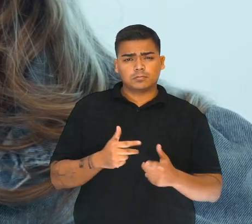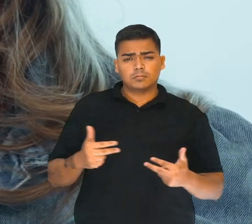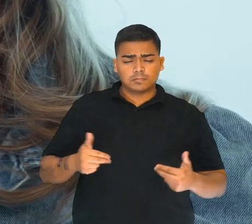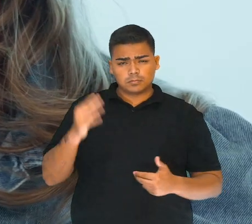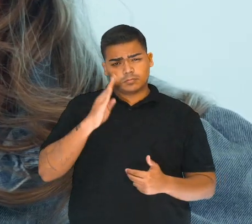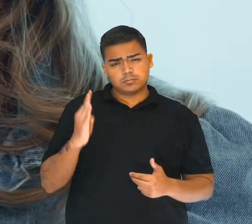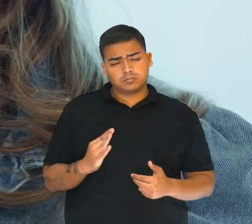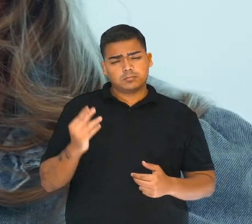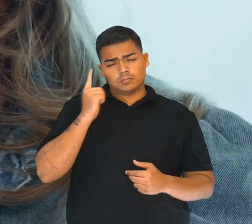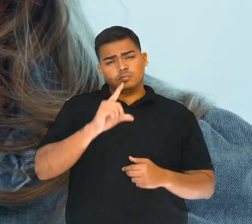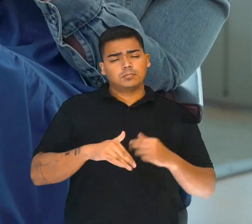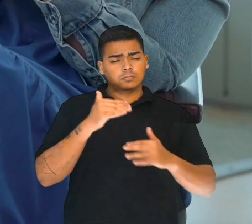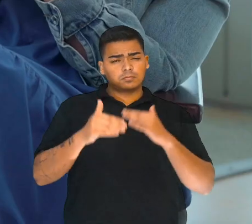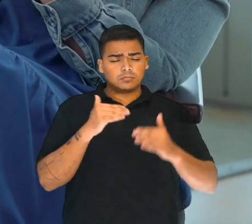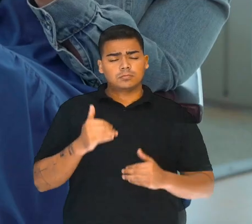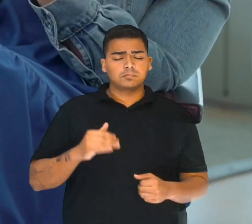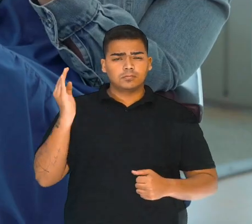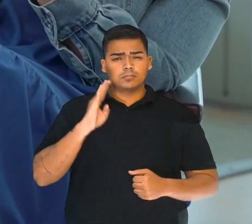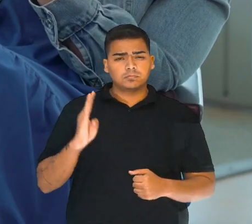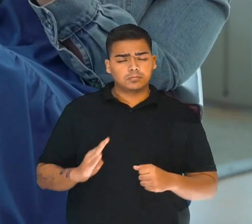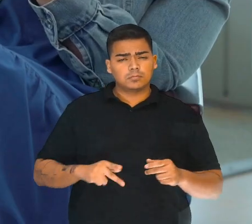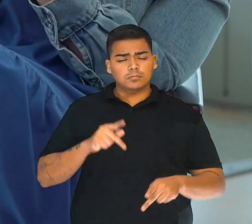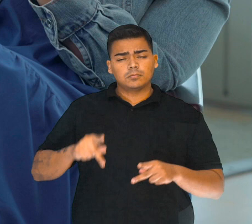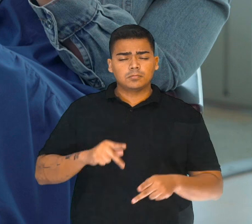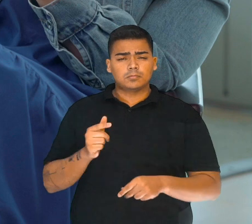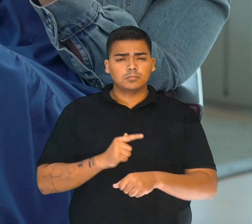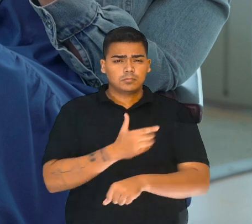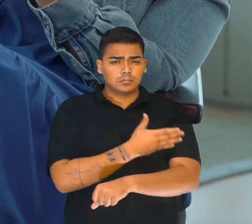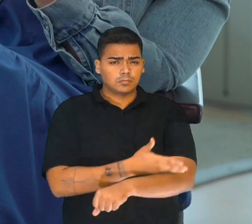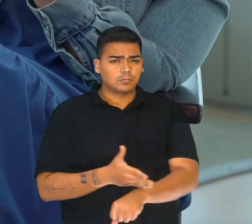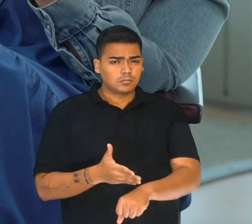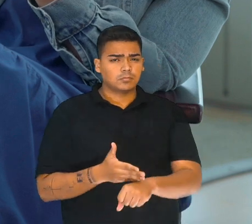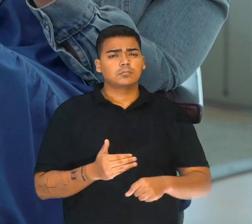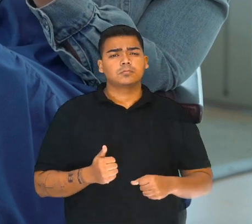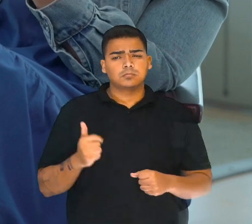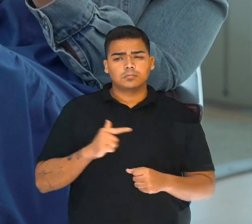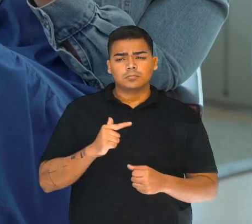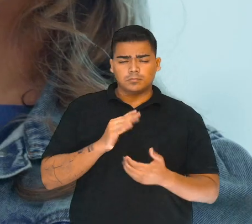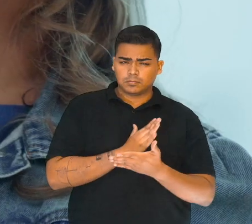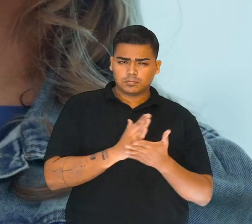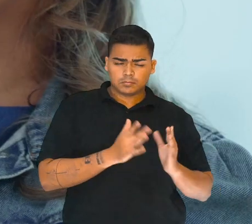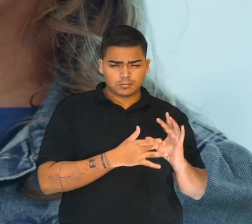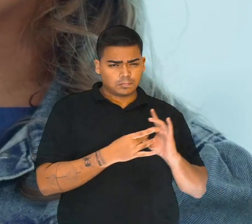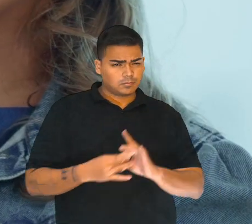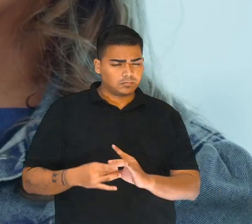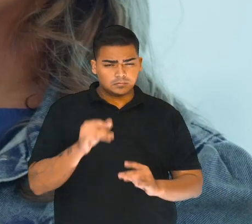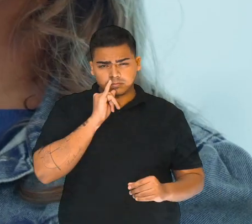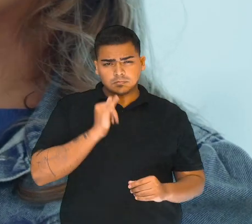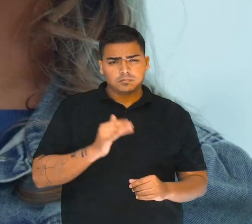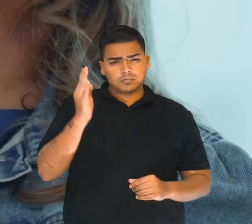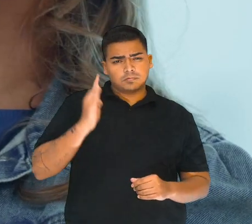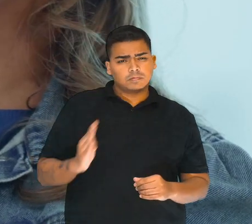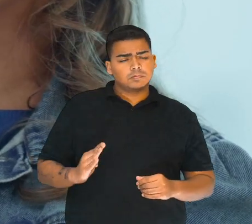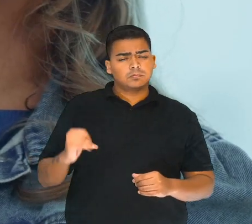faz no Brasil tem um potencial enorme. O brasileiro é muito acostumado em oscilações. Todo mundo no Brasil passou